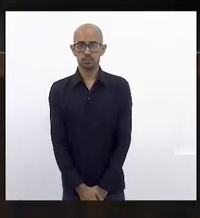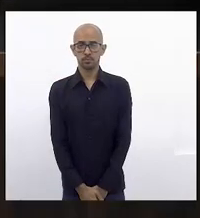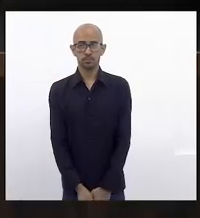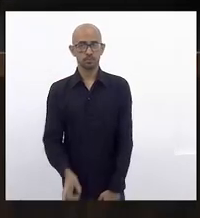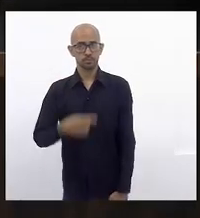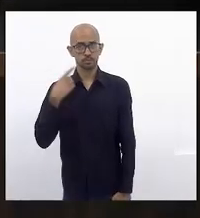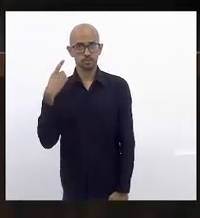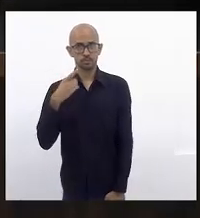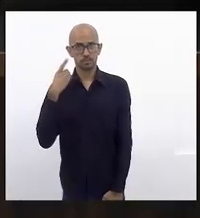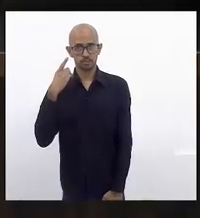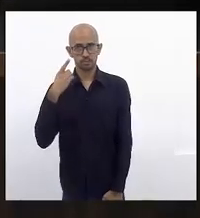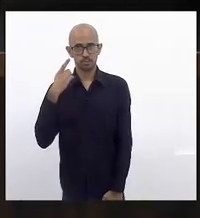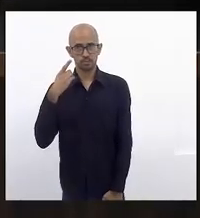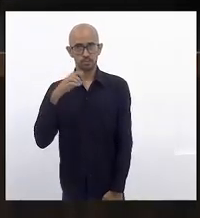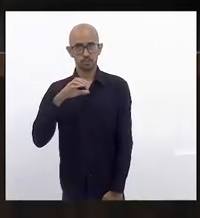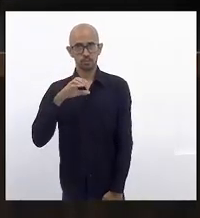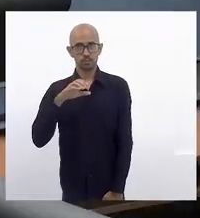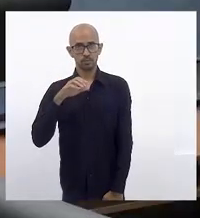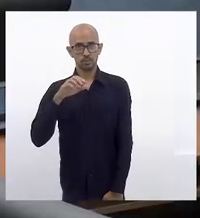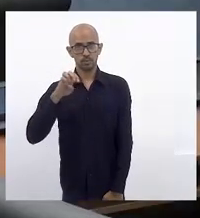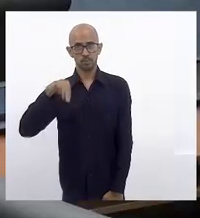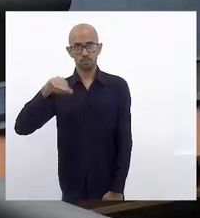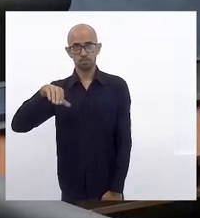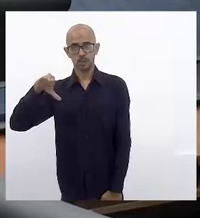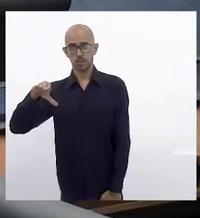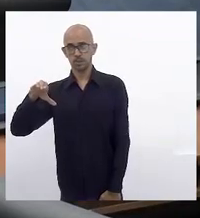Deputado Carlos Mink.